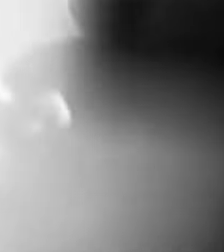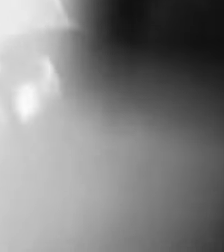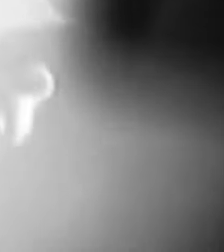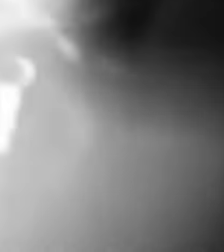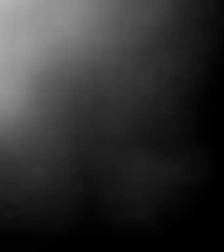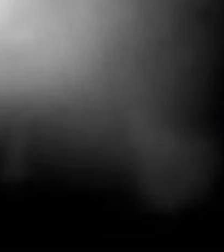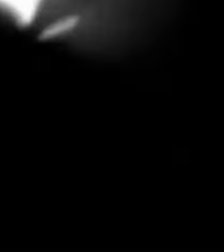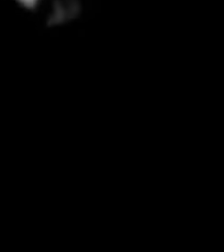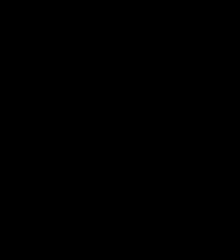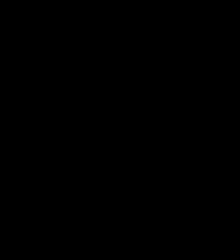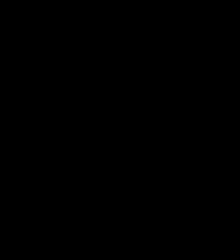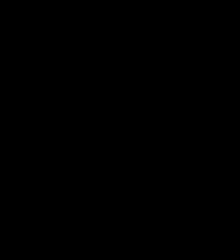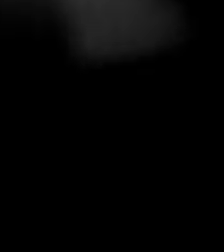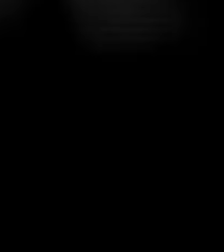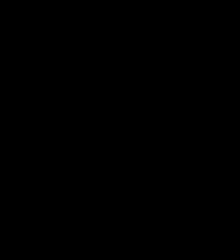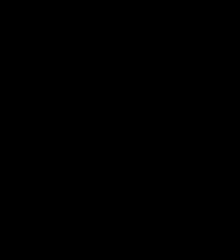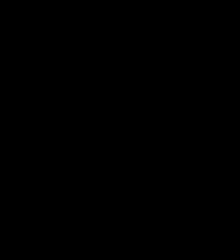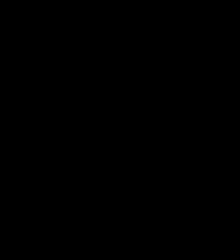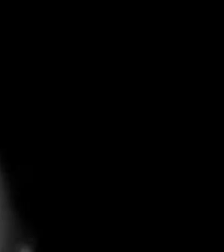vou conseguir.